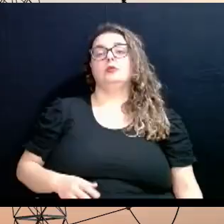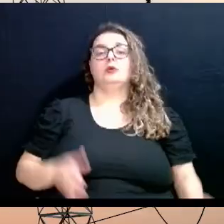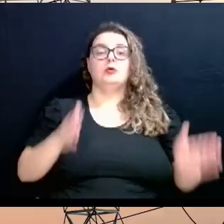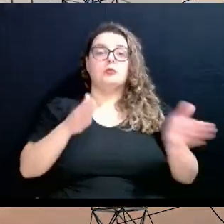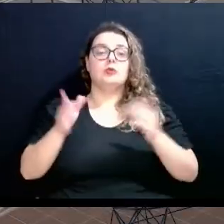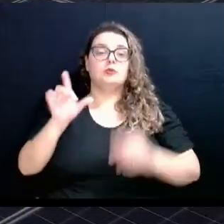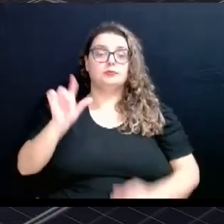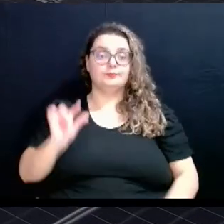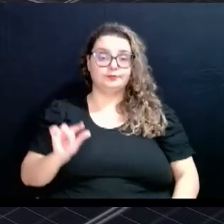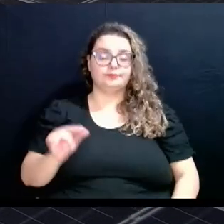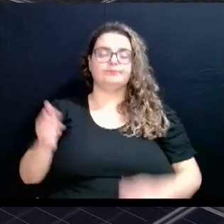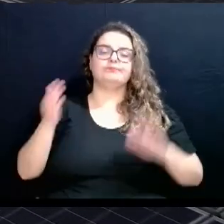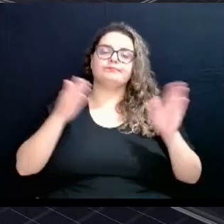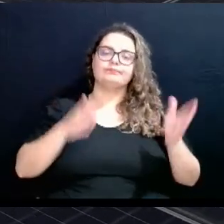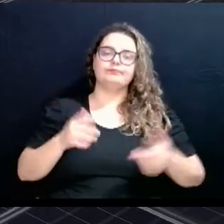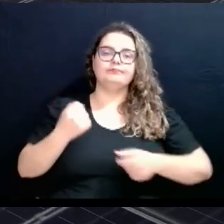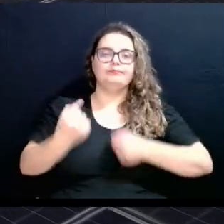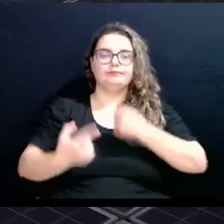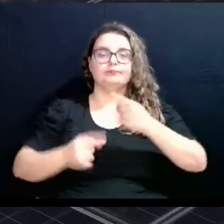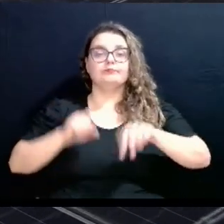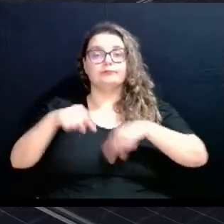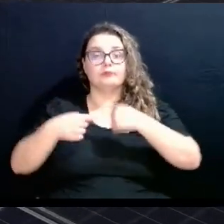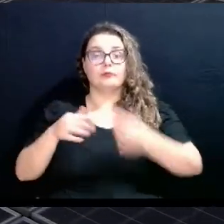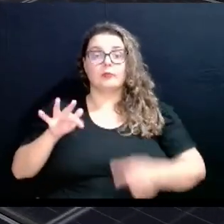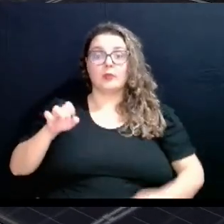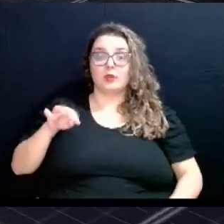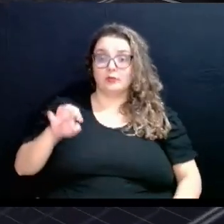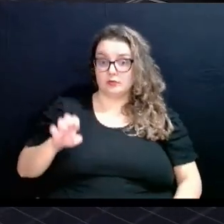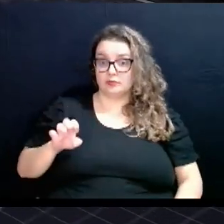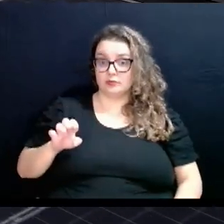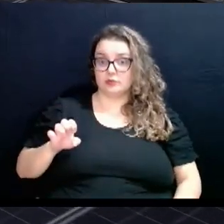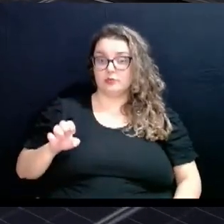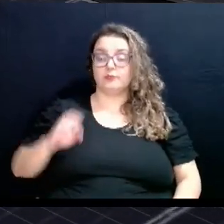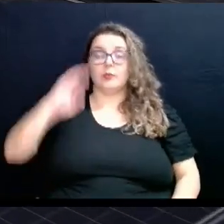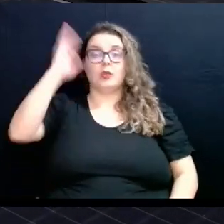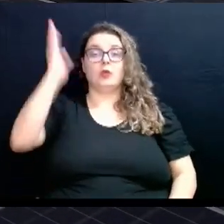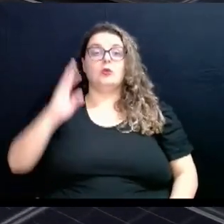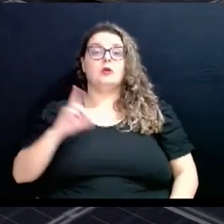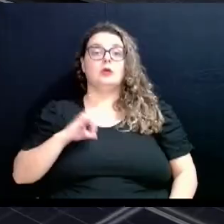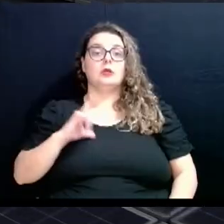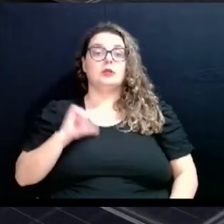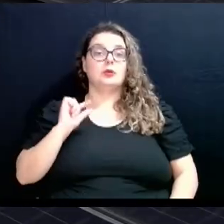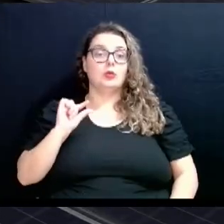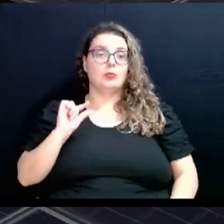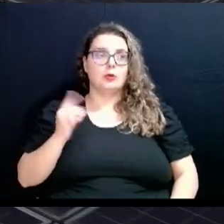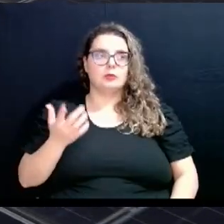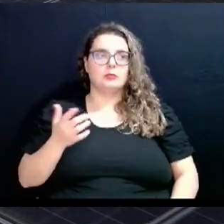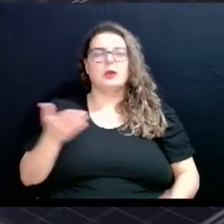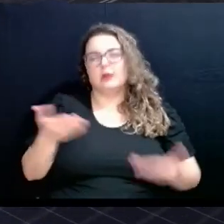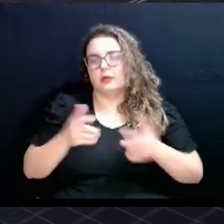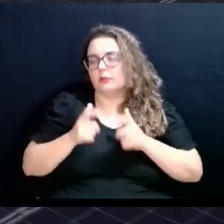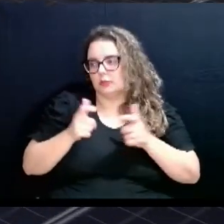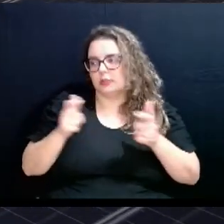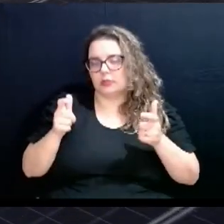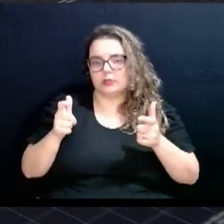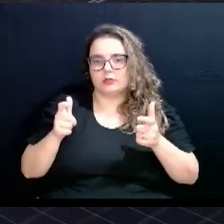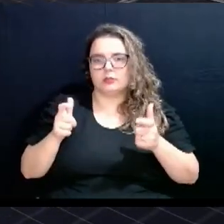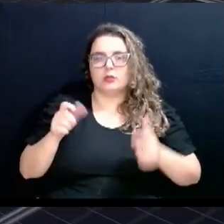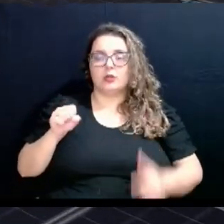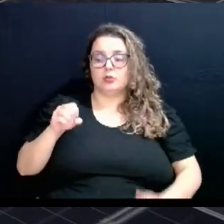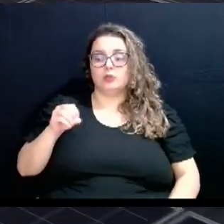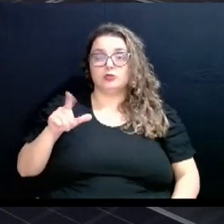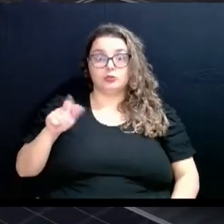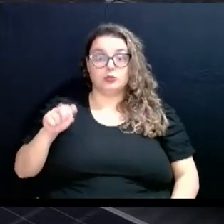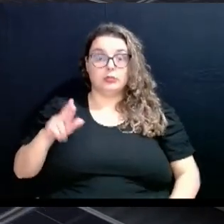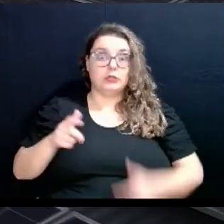produz menos? Vai ter que produzir essa energia de alguma outra fonte. O Brasil a gente tem um pouquinho, agora está crescendo,